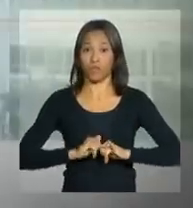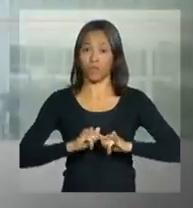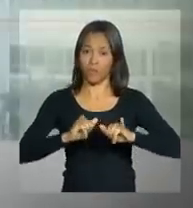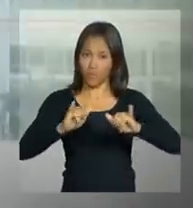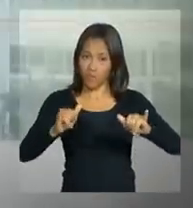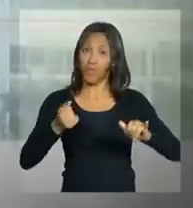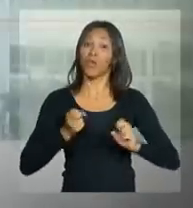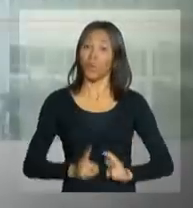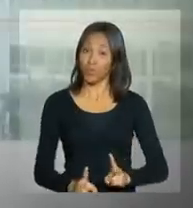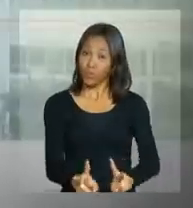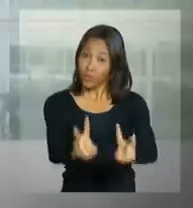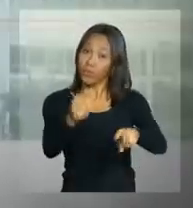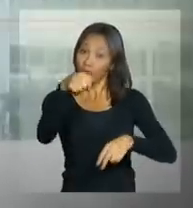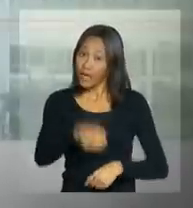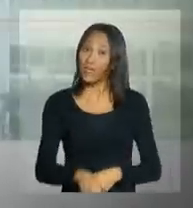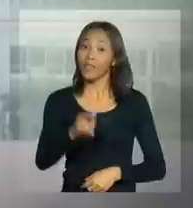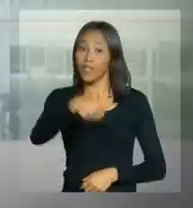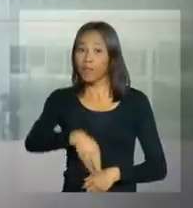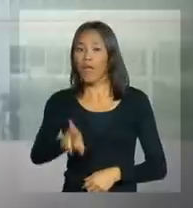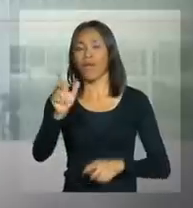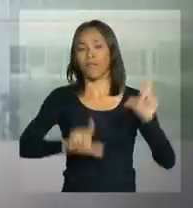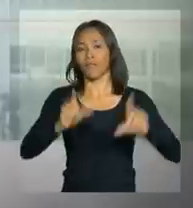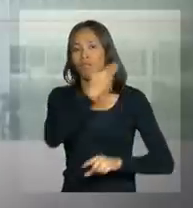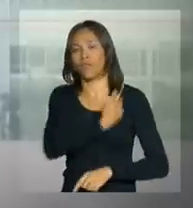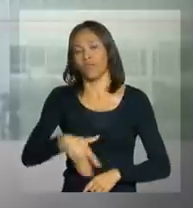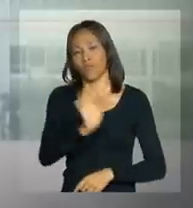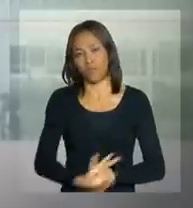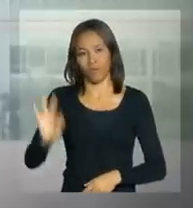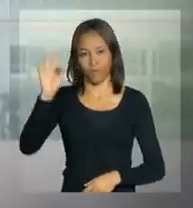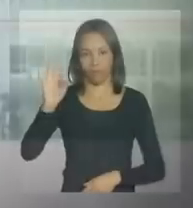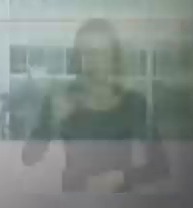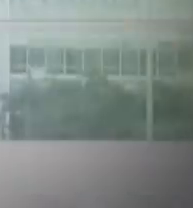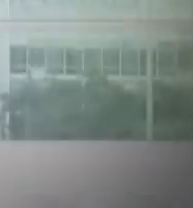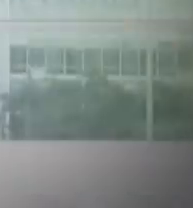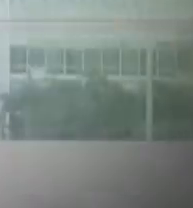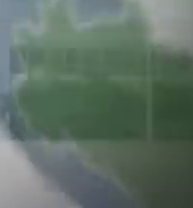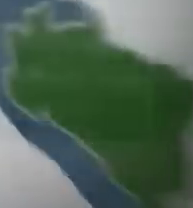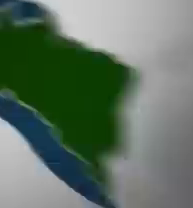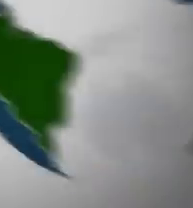informações Continue com a gente aqui na NBR a TV do Governo